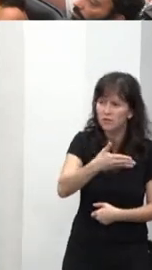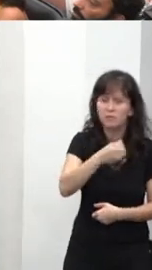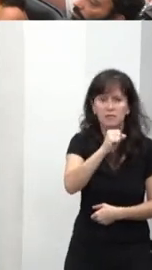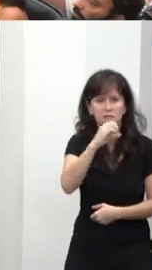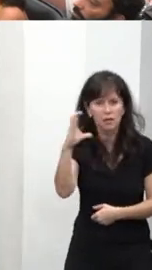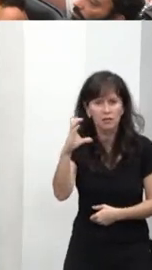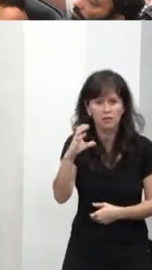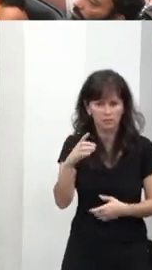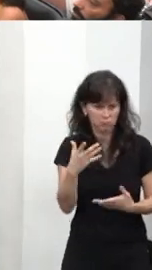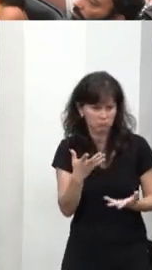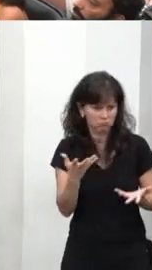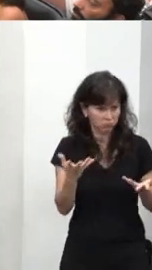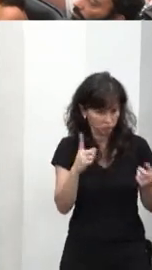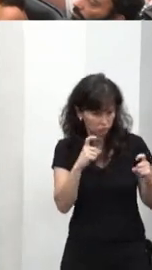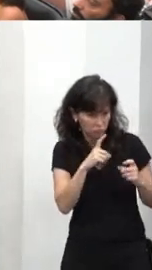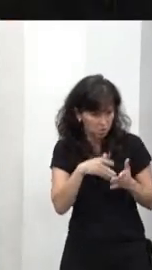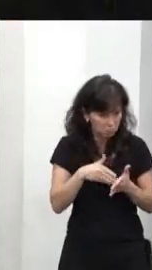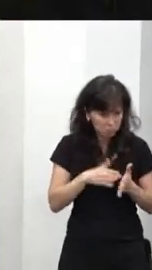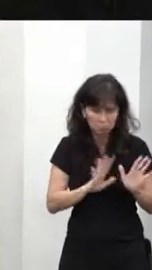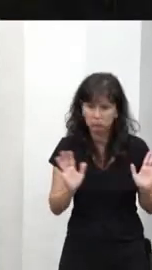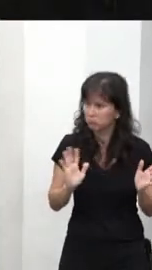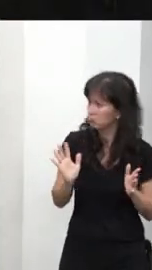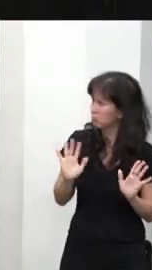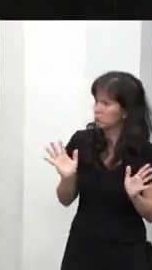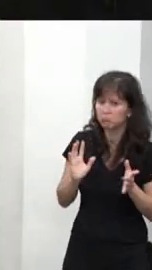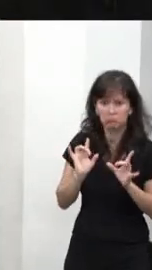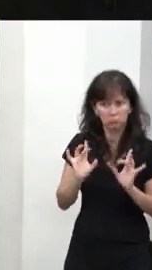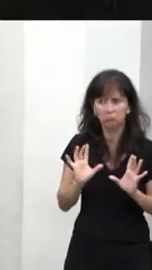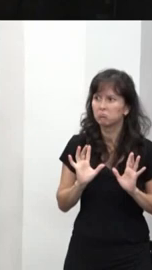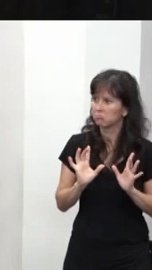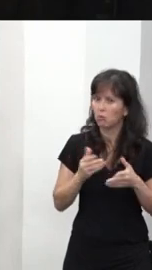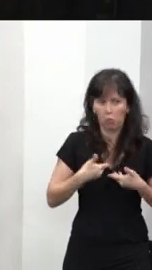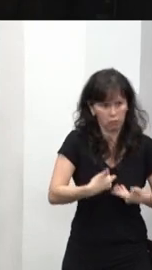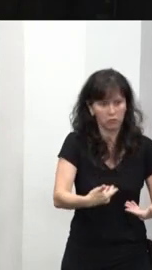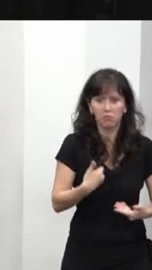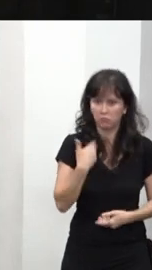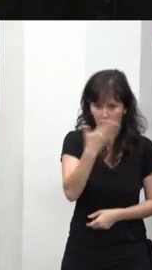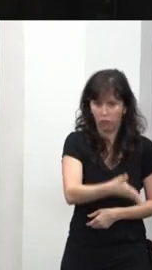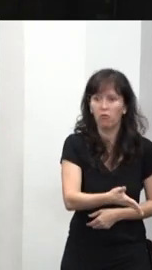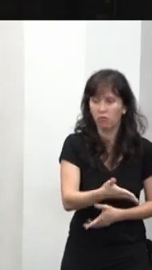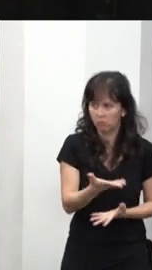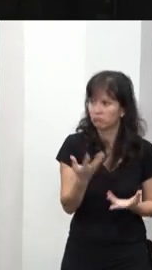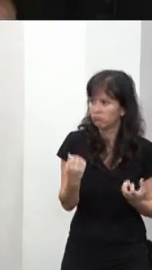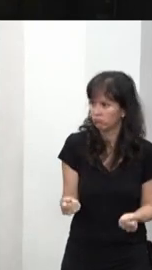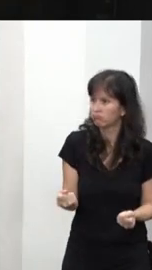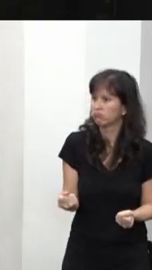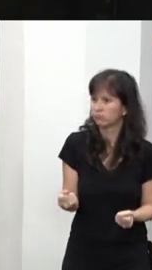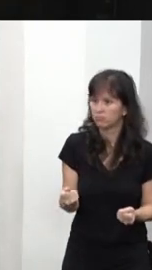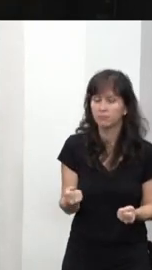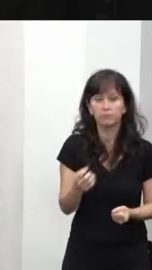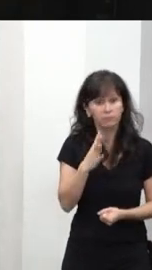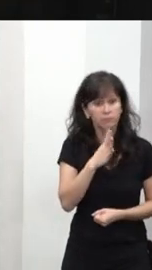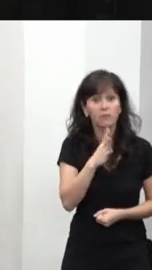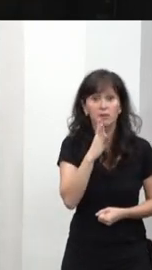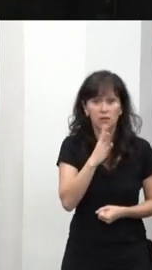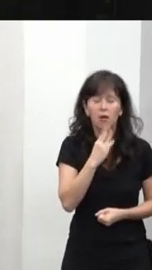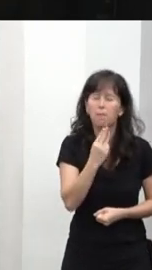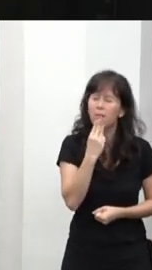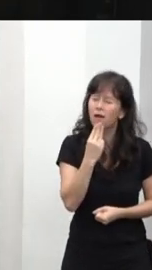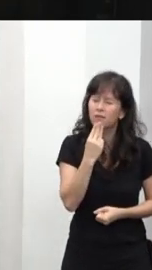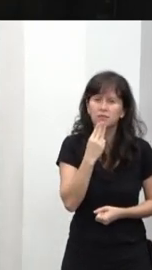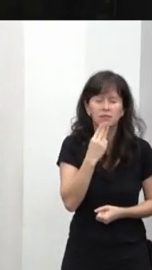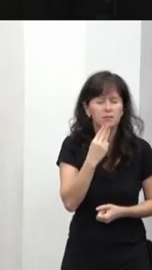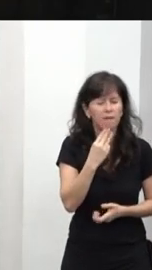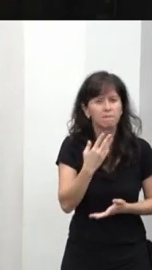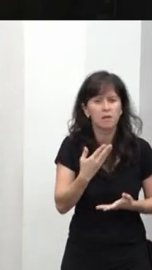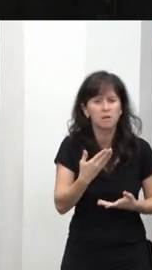resistências não uma resistência nenhuma é só convidar que a gente vai então foi muito bacana assistir bastante para que a gente